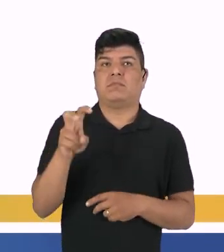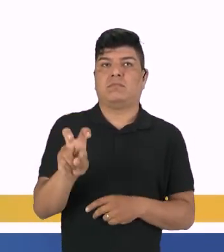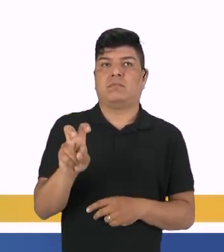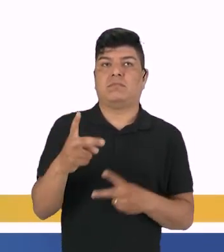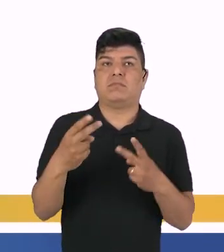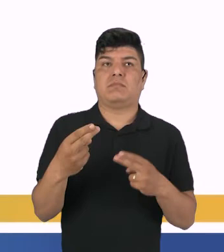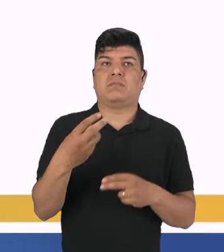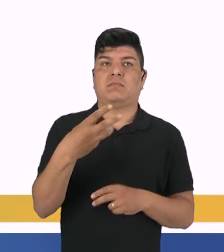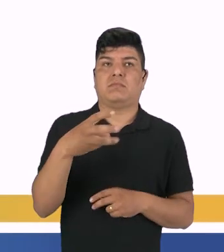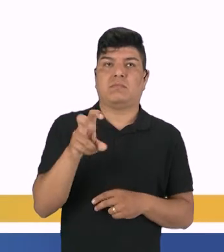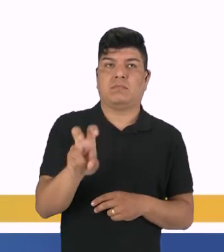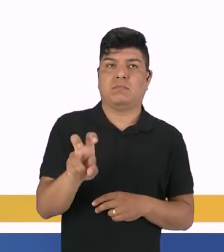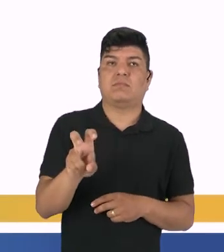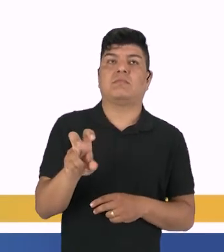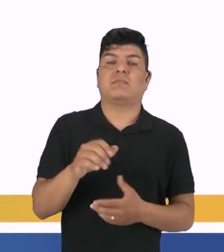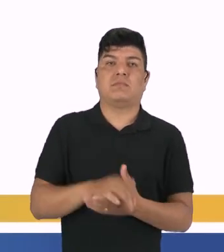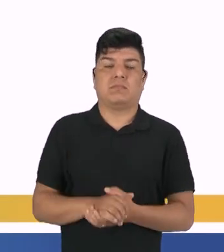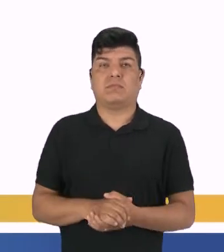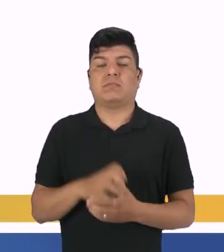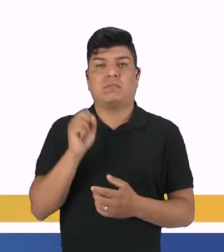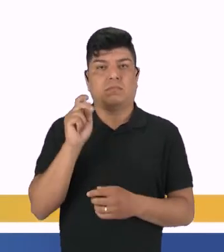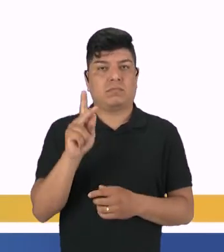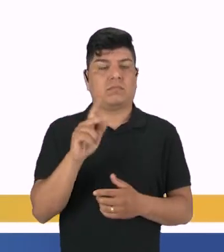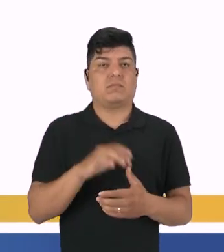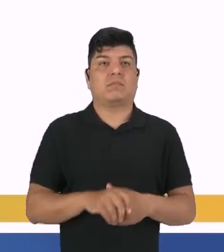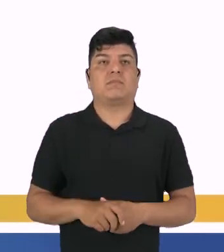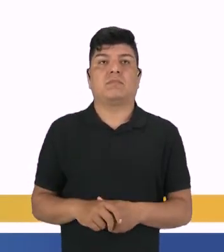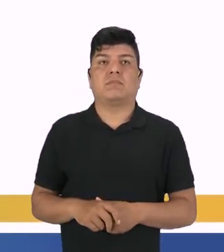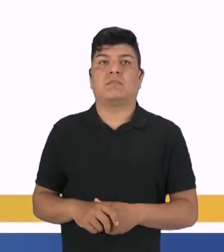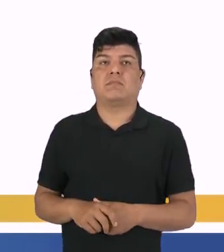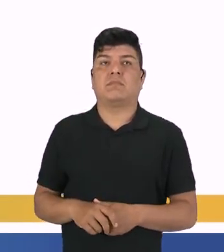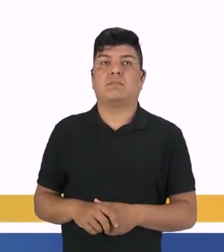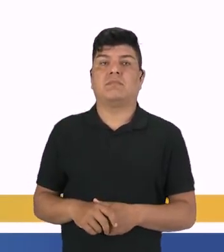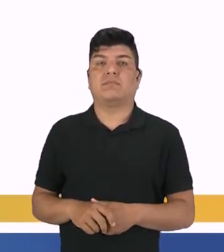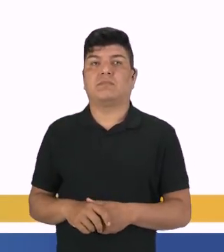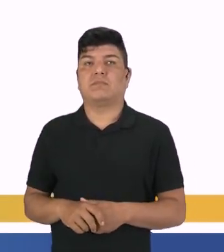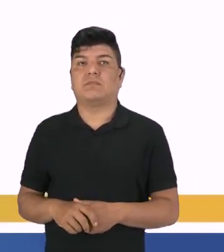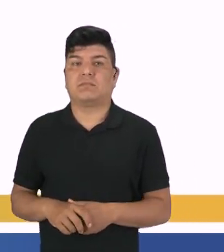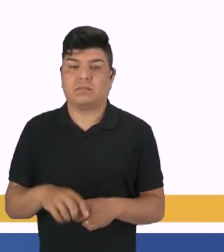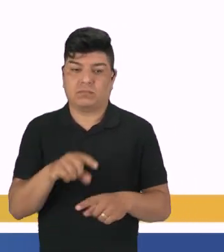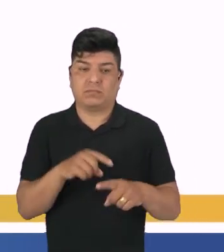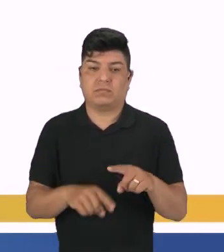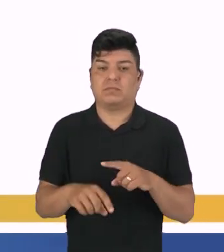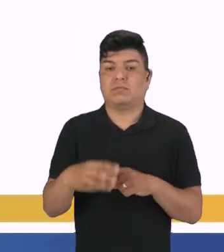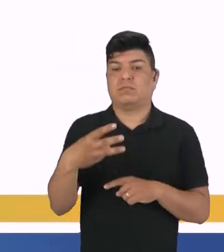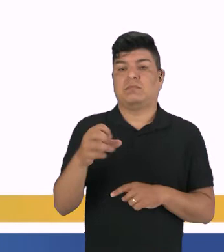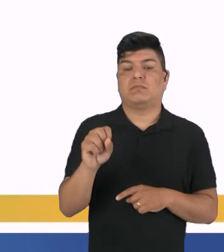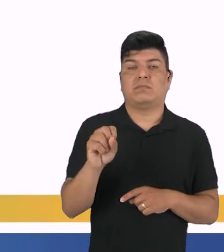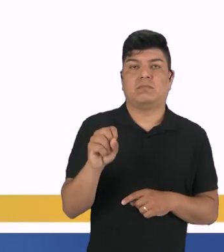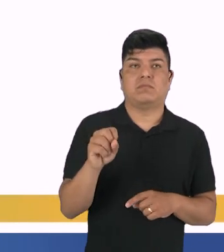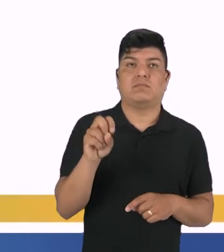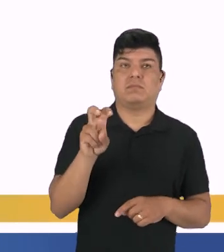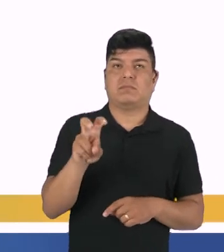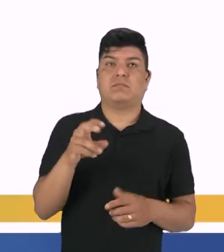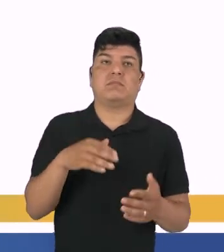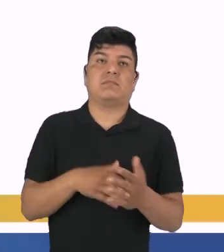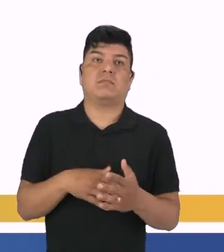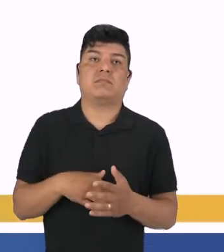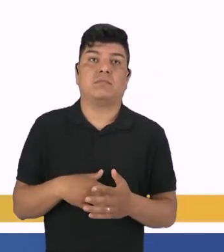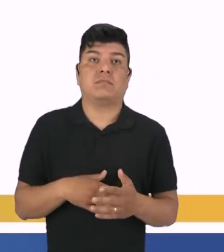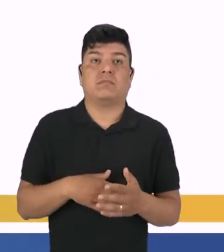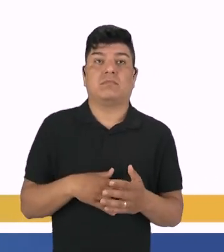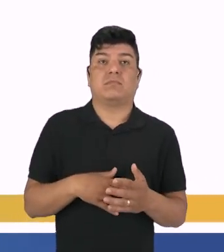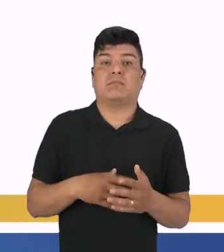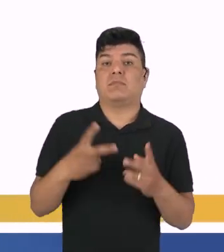5, 35, né? Ok? Então, esse número, quando eu divido 38 para 5, o número que eu vou encontrar tem que ser